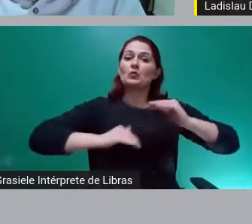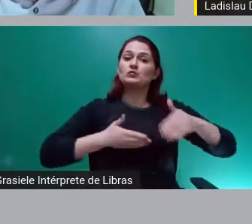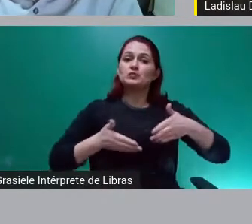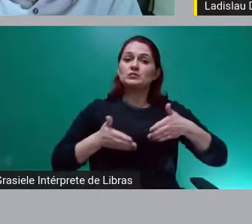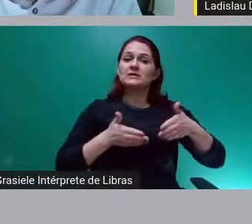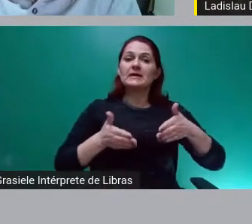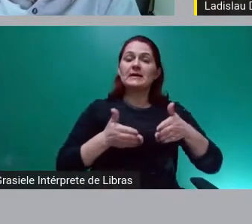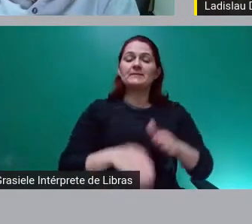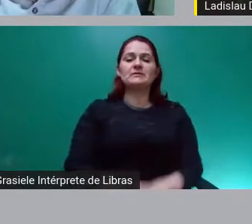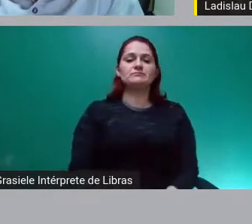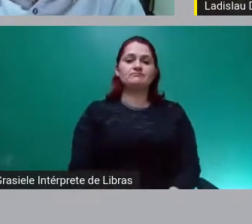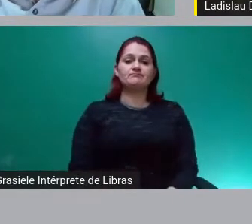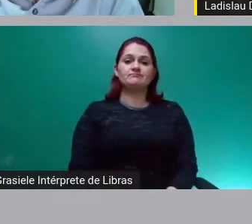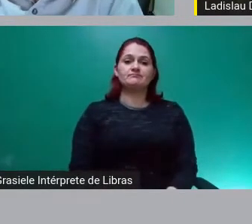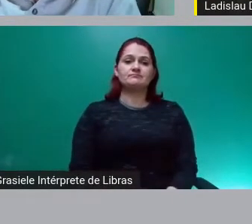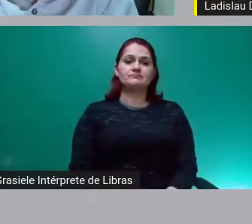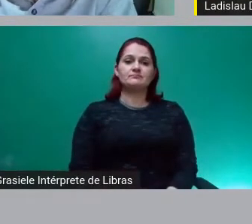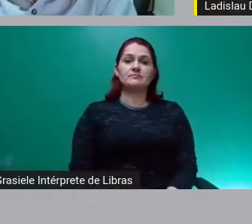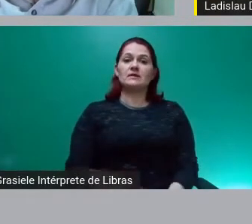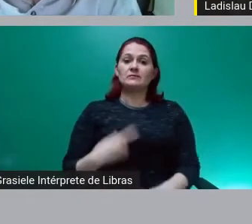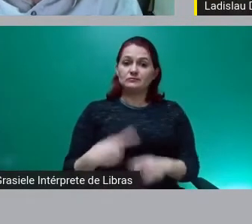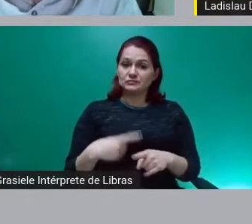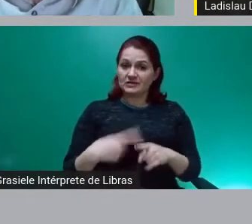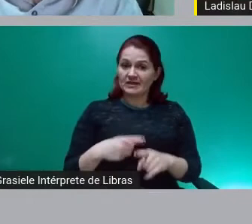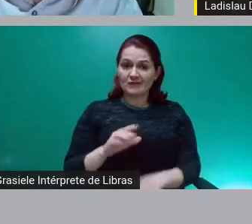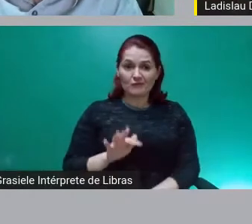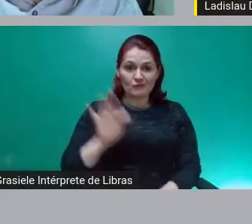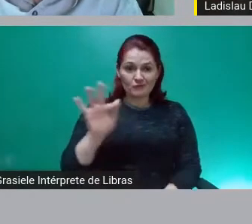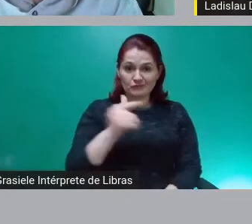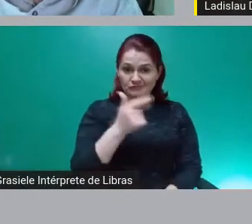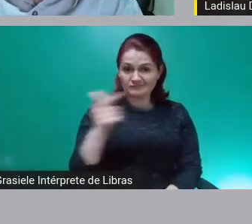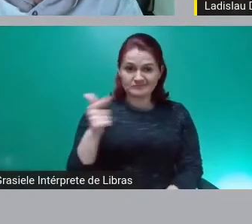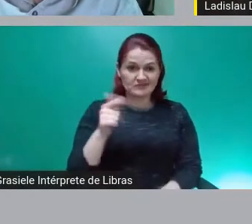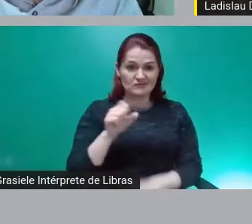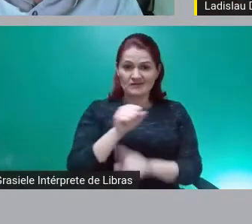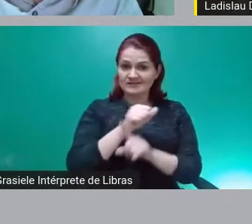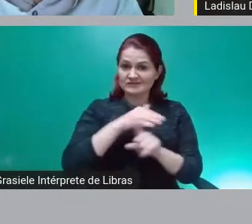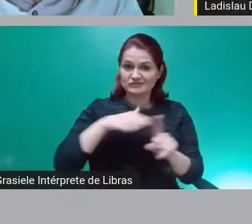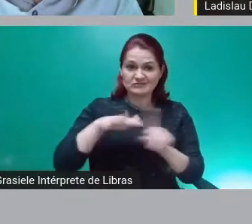não vai existir, vamos dizer, nem sociedade no futuro. Tá?